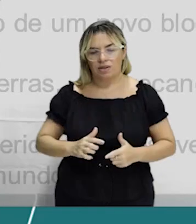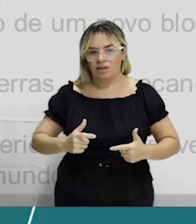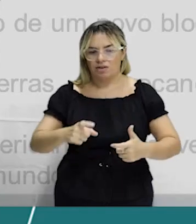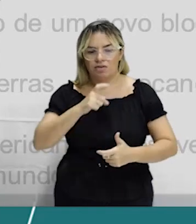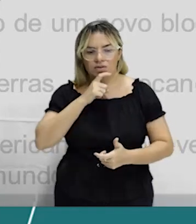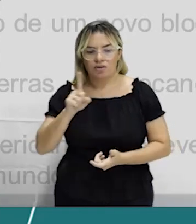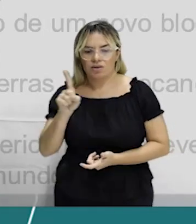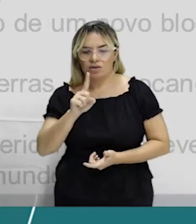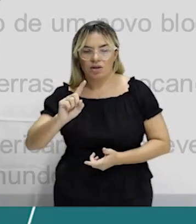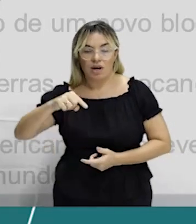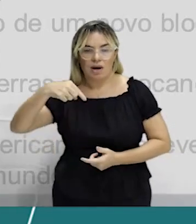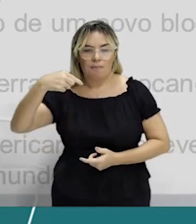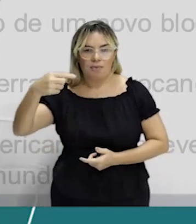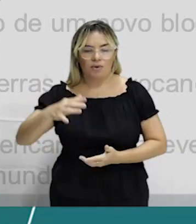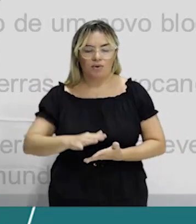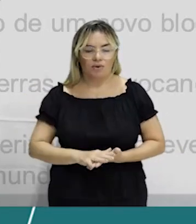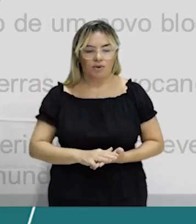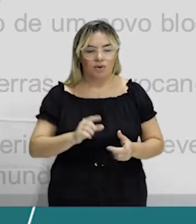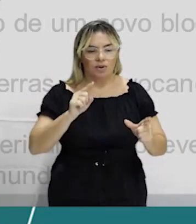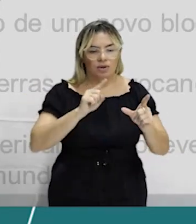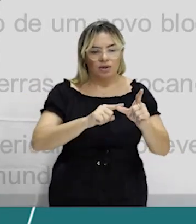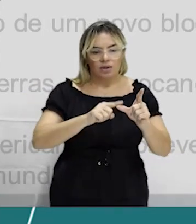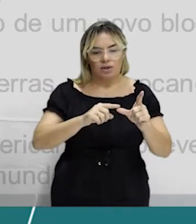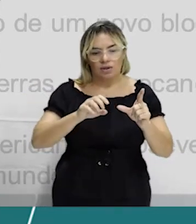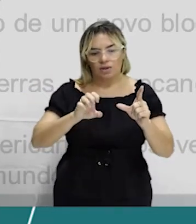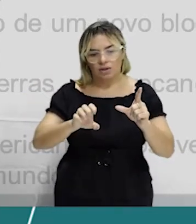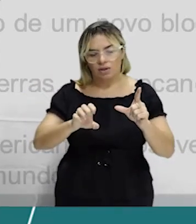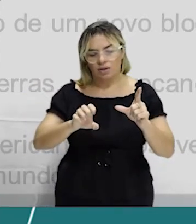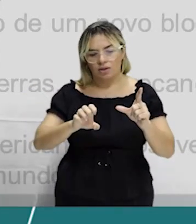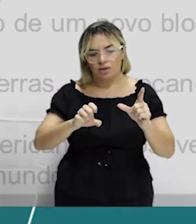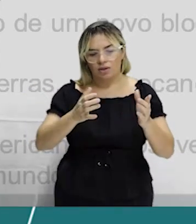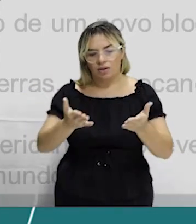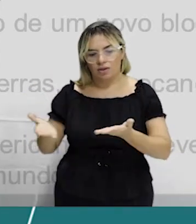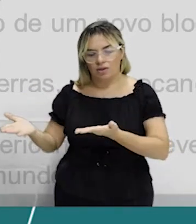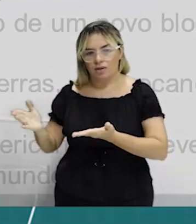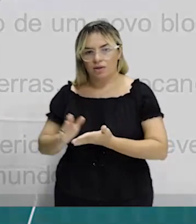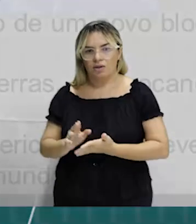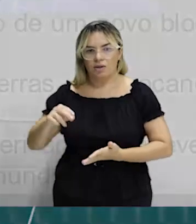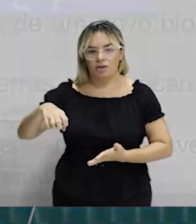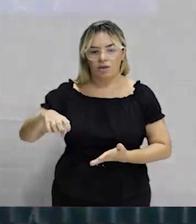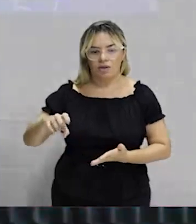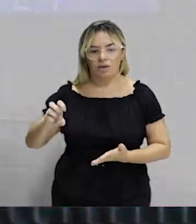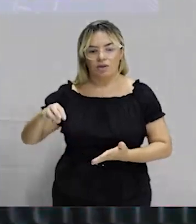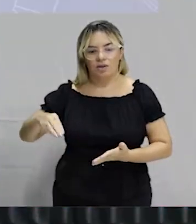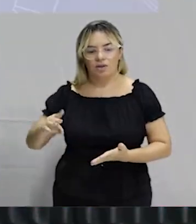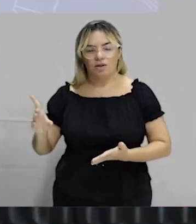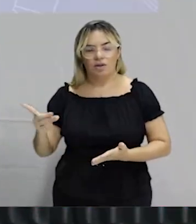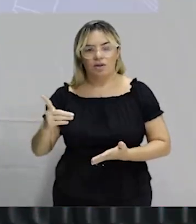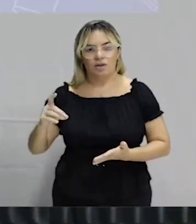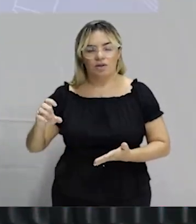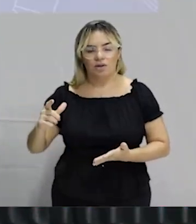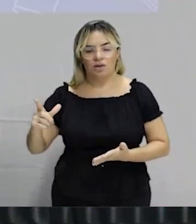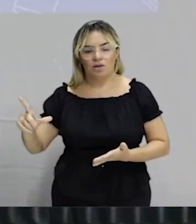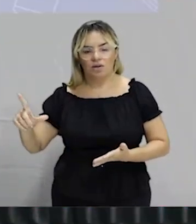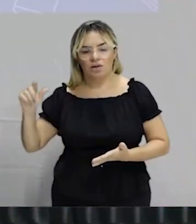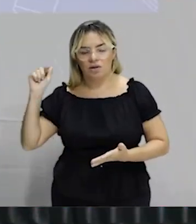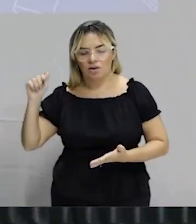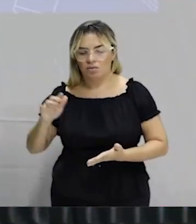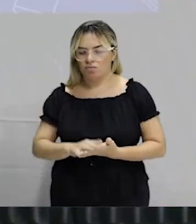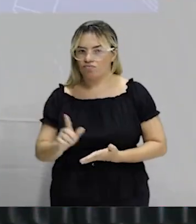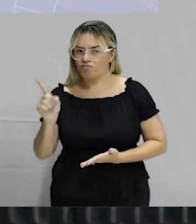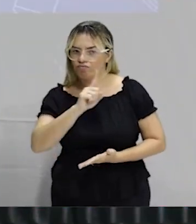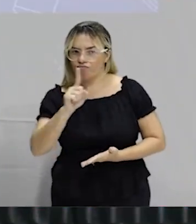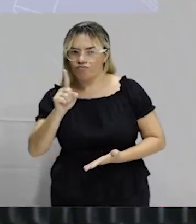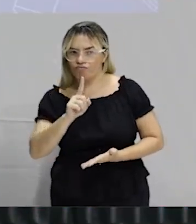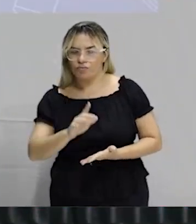levaria à crise. O New Deal não leva à crise. O New Deal é uma solução imediata para resolver a crise. Olha esse distrator. O New